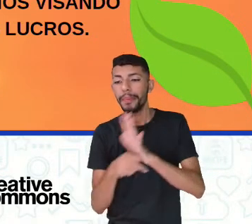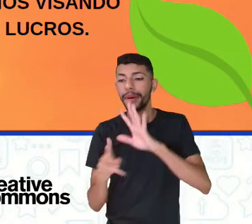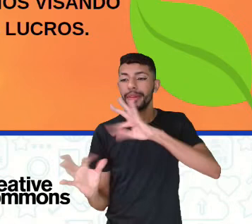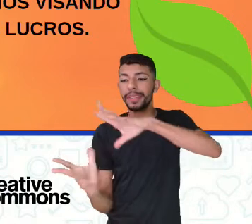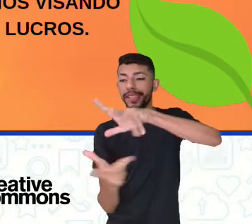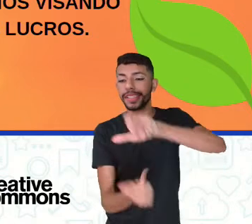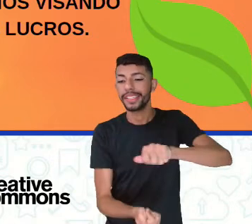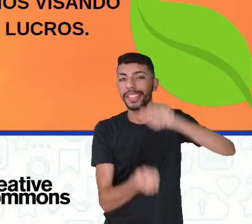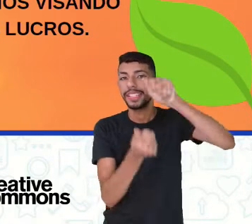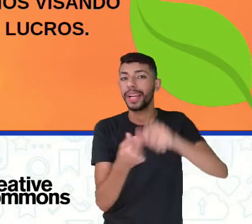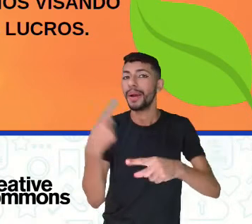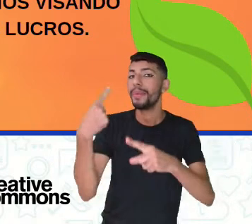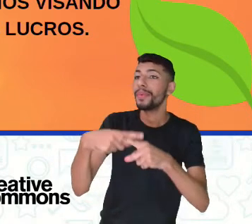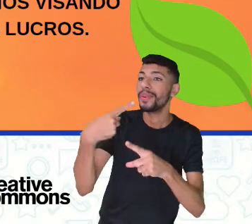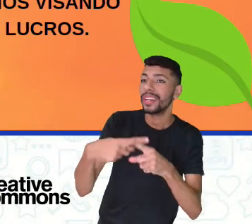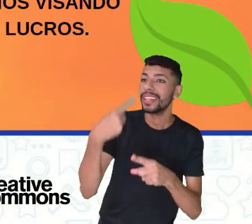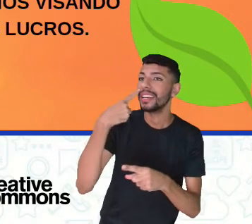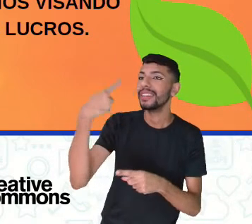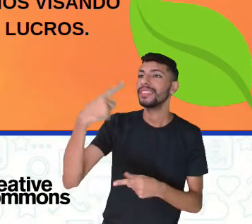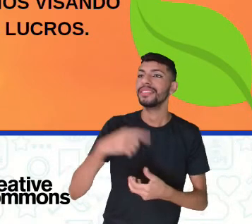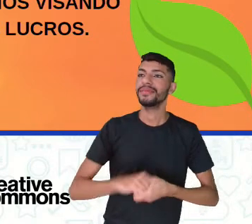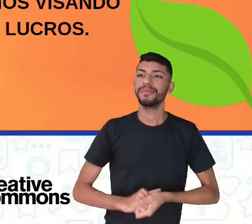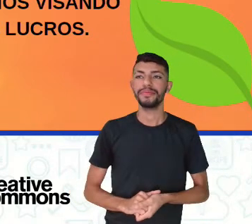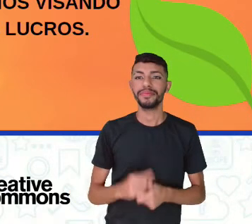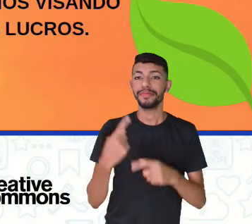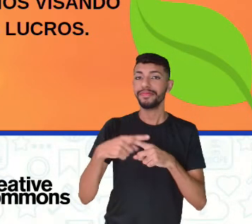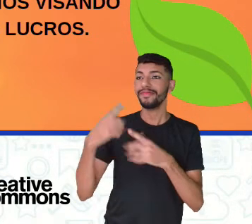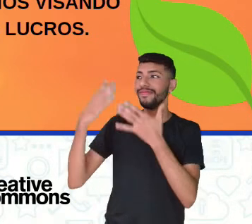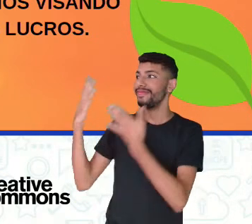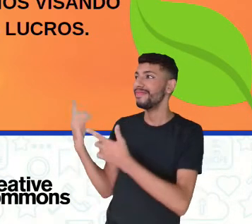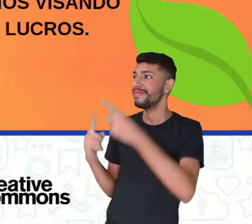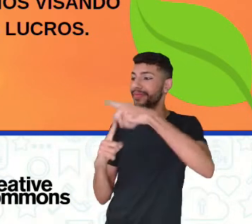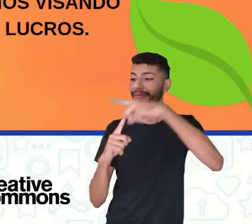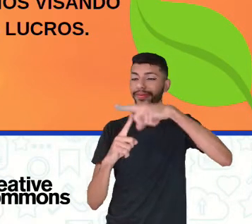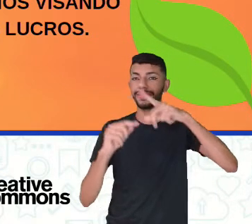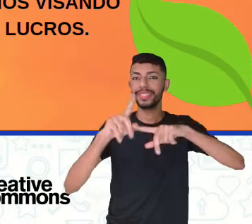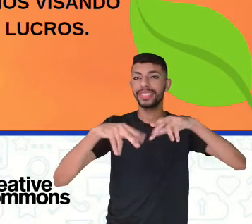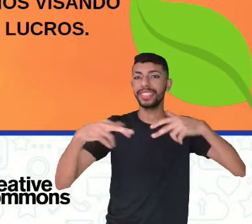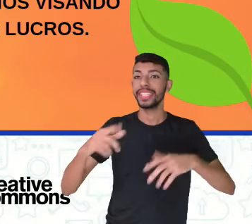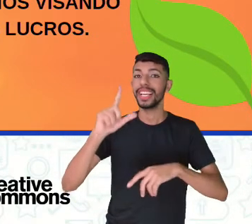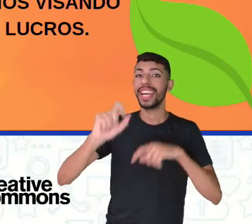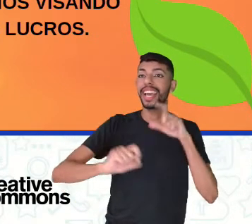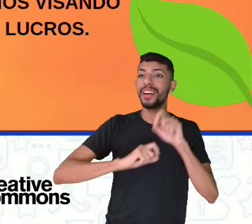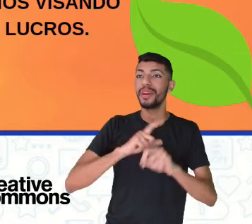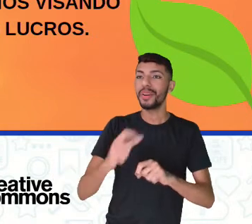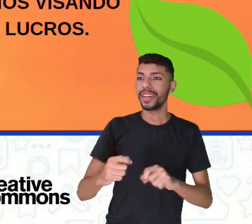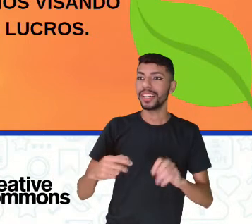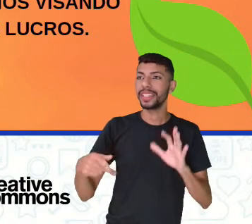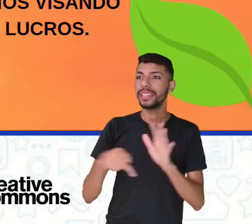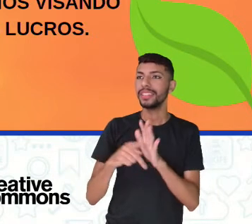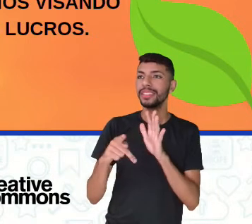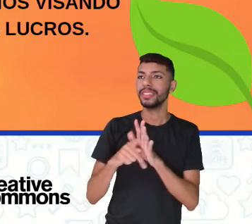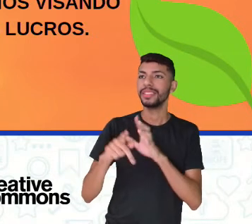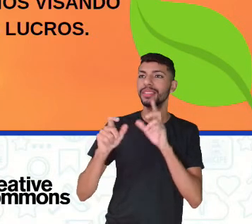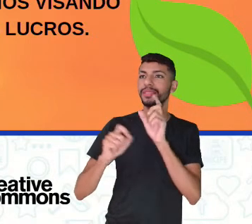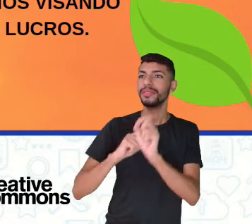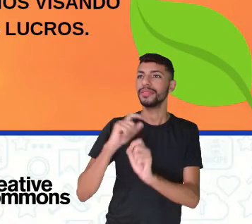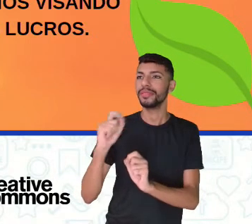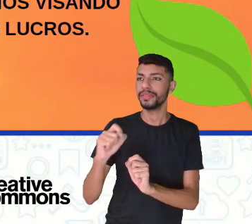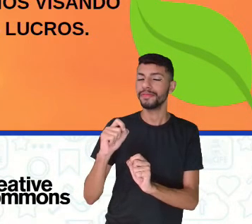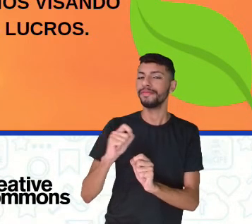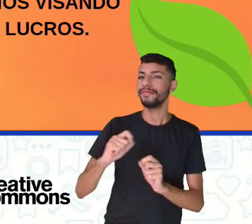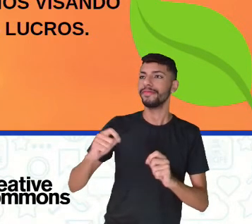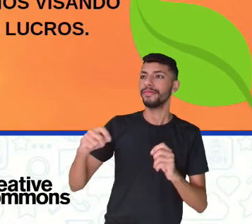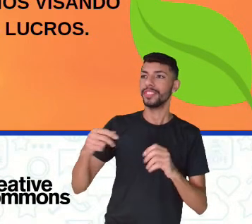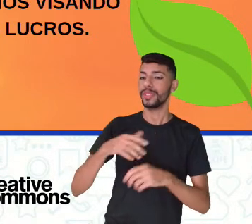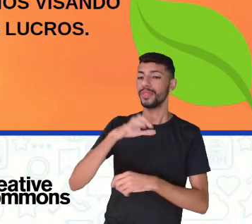sustentabilidade. Por quê? Porque esse tipo de produto que ele vem do setor econômico